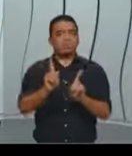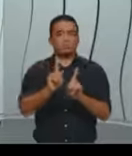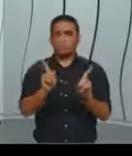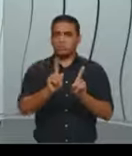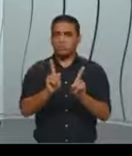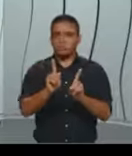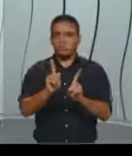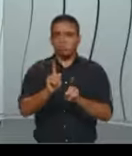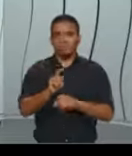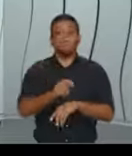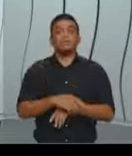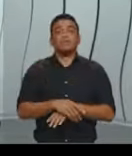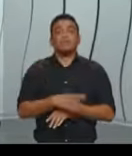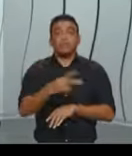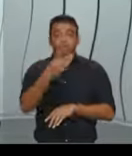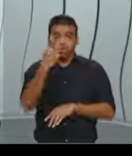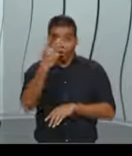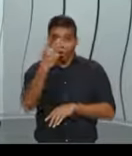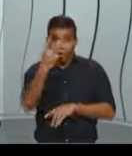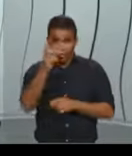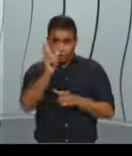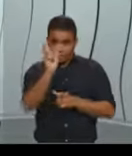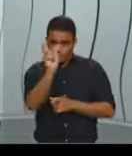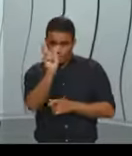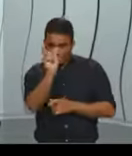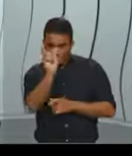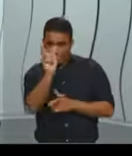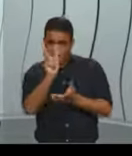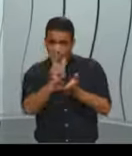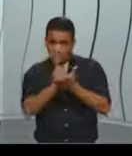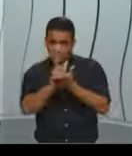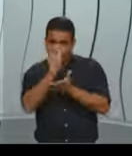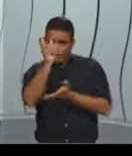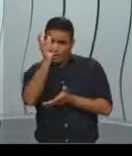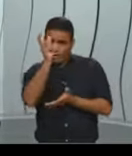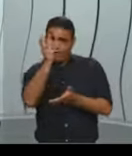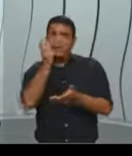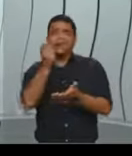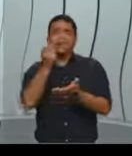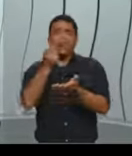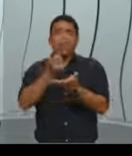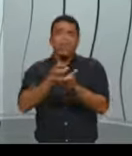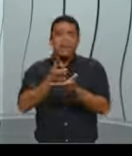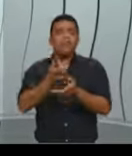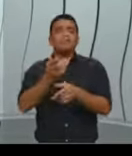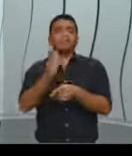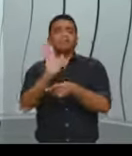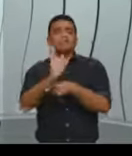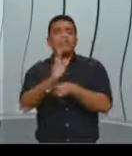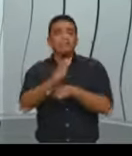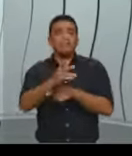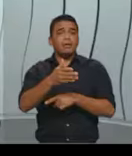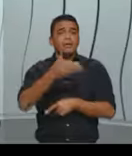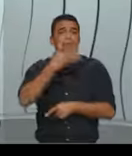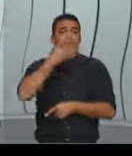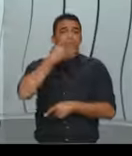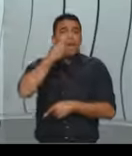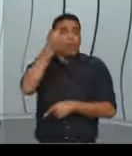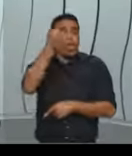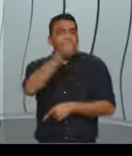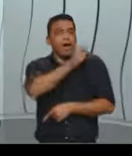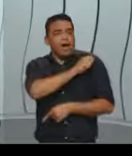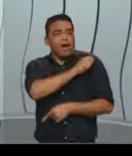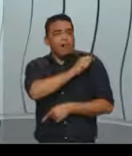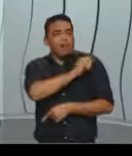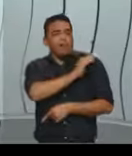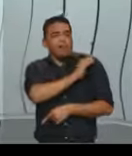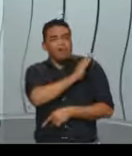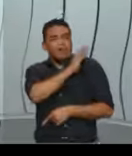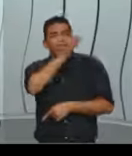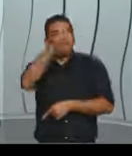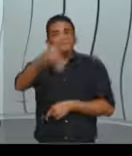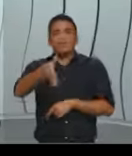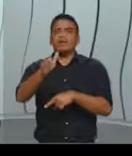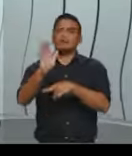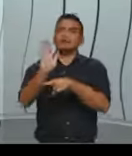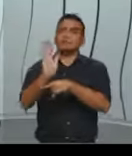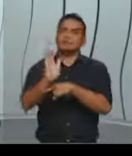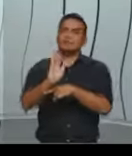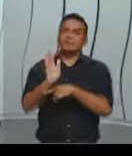estão falando que, ó, eu tenho 2 ingressos para o cinema, os 2 melhores irão. Só isso. Então é um caso